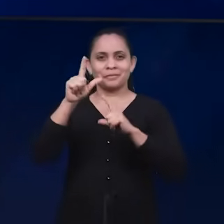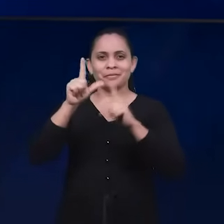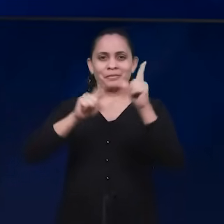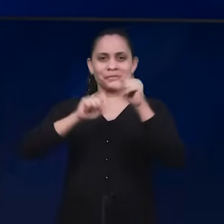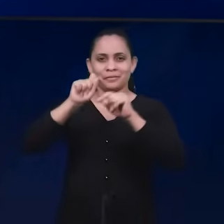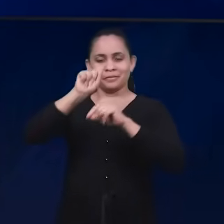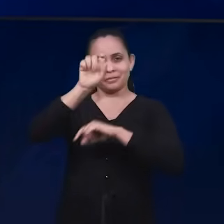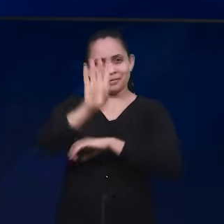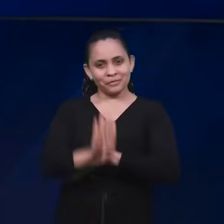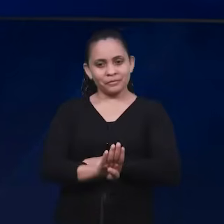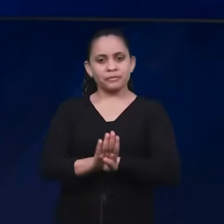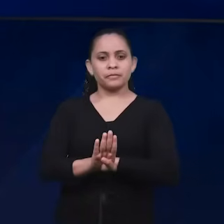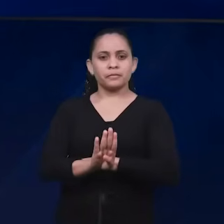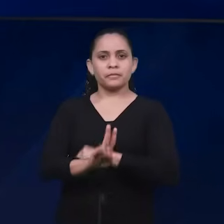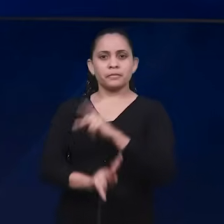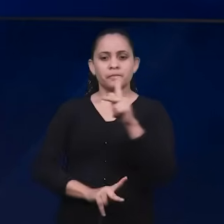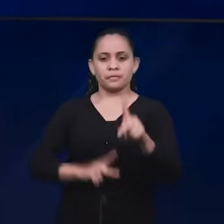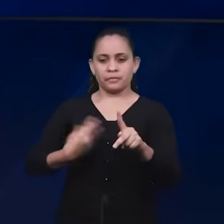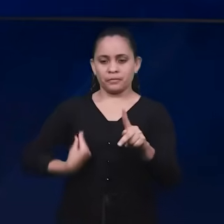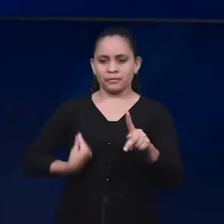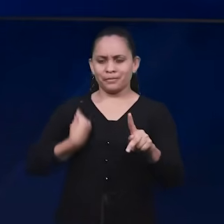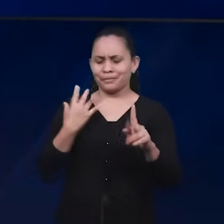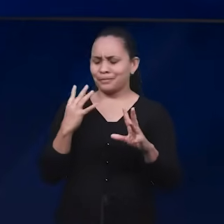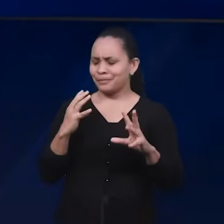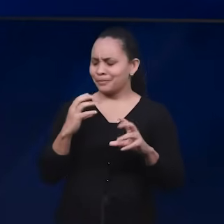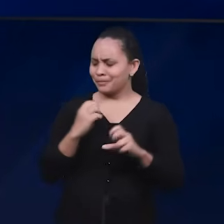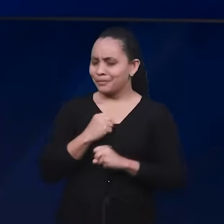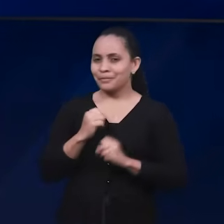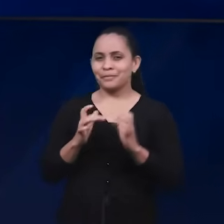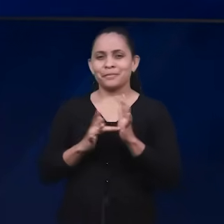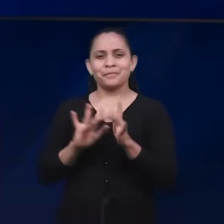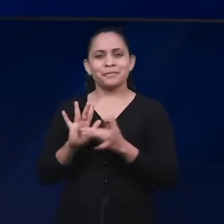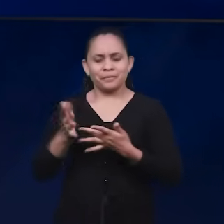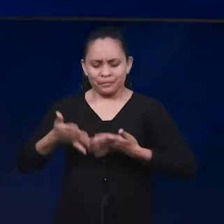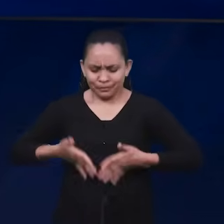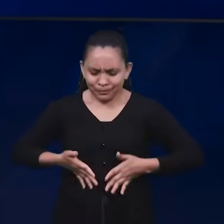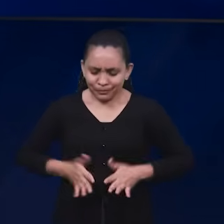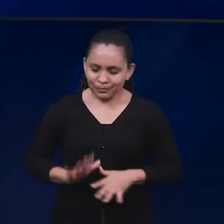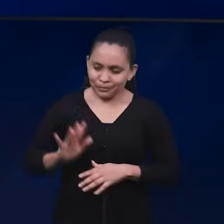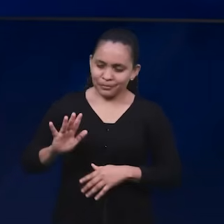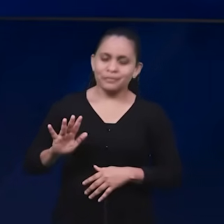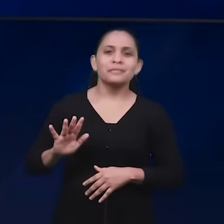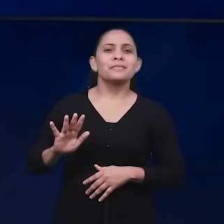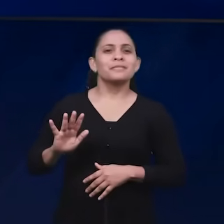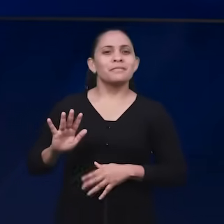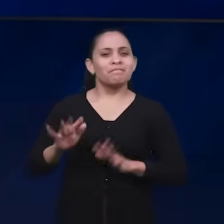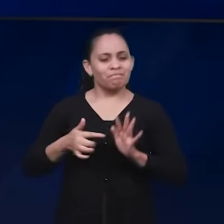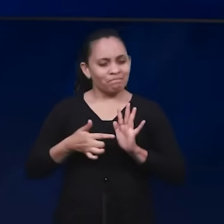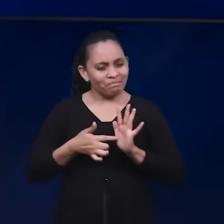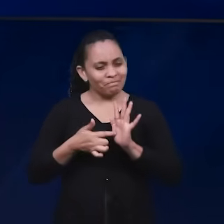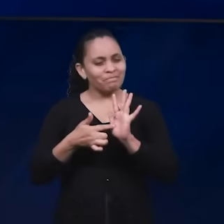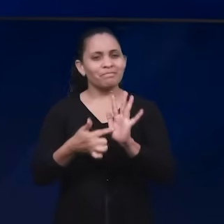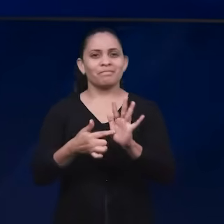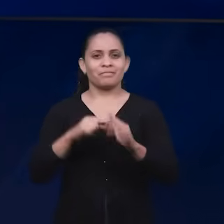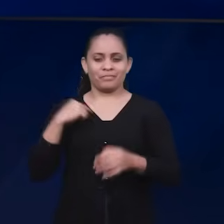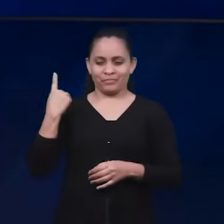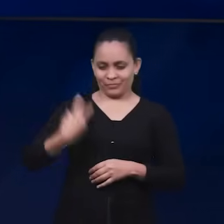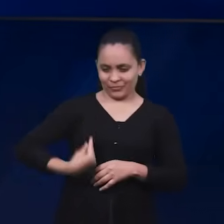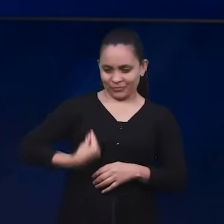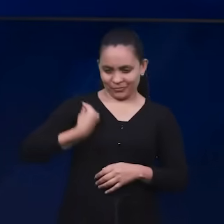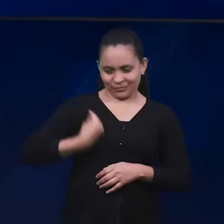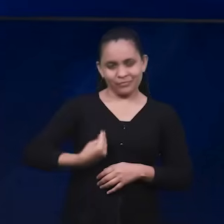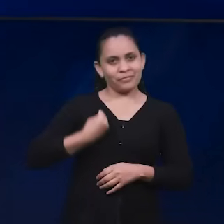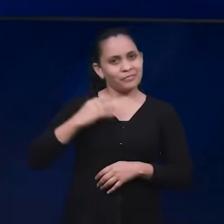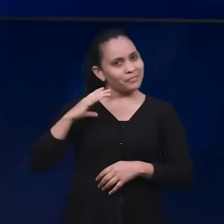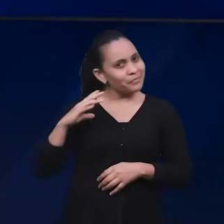andava em trevas viu uma grande luz. Era Jesus se fazendo homem para brilhar na